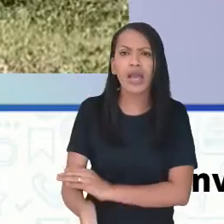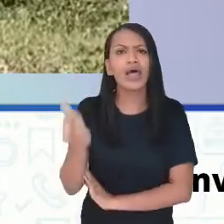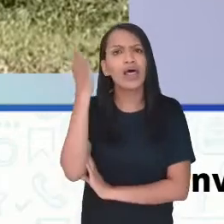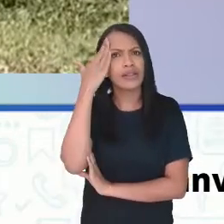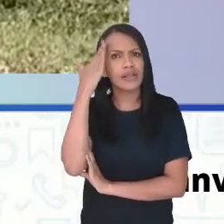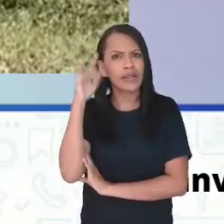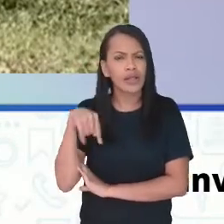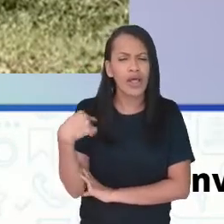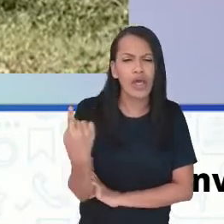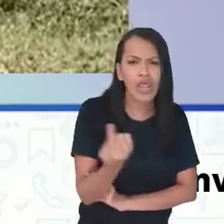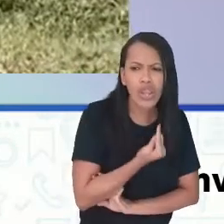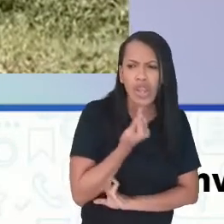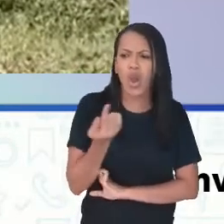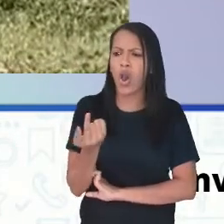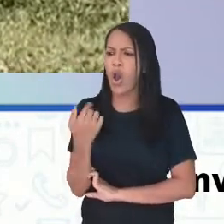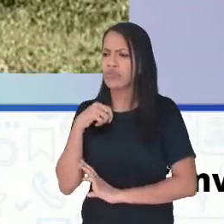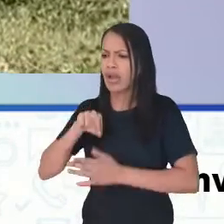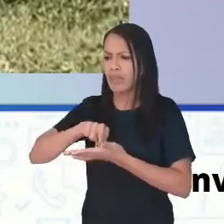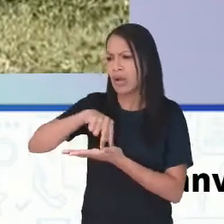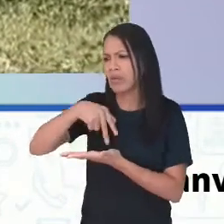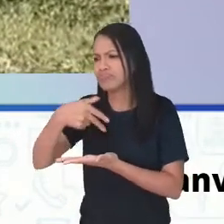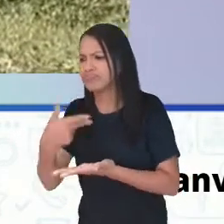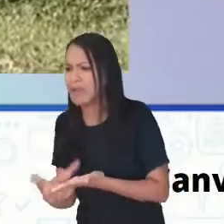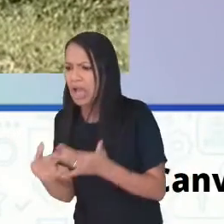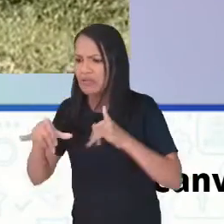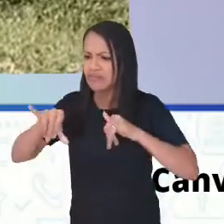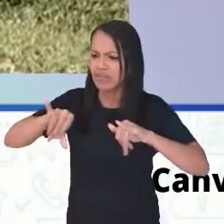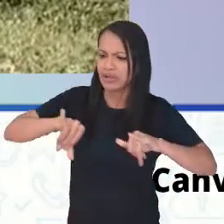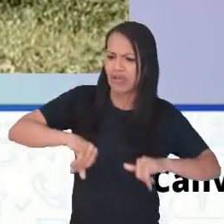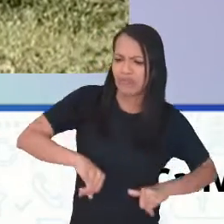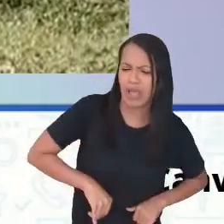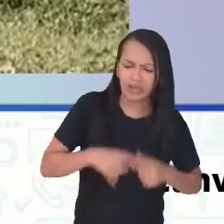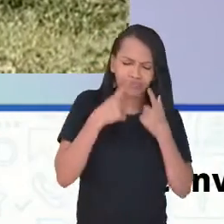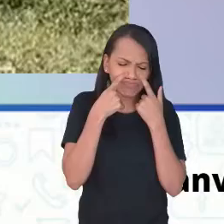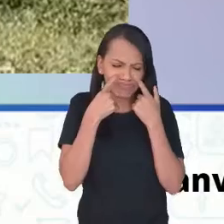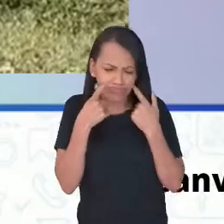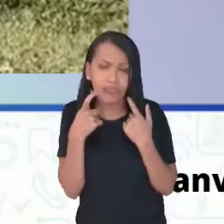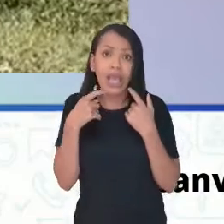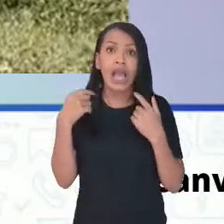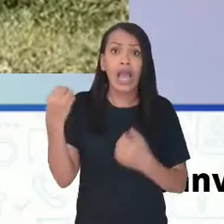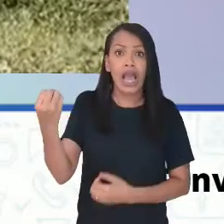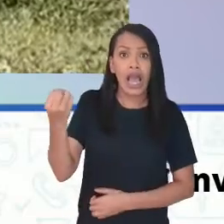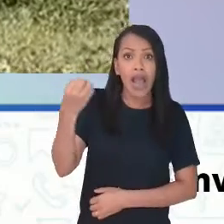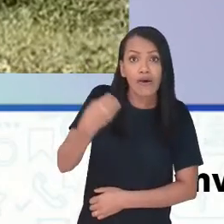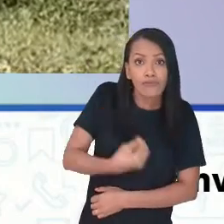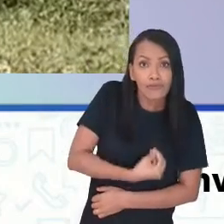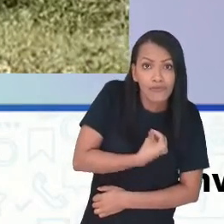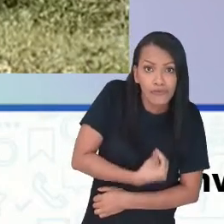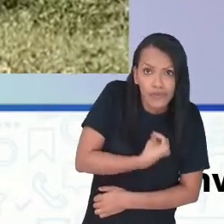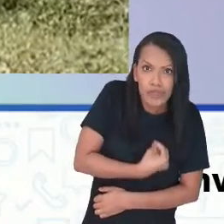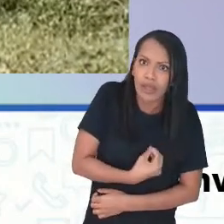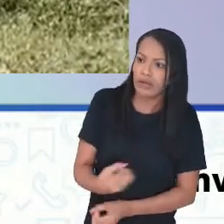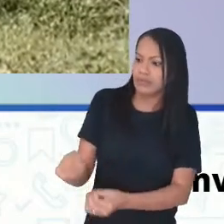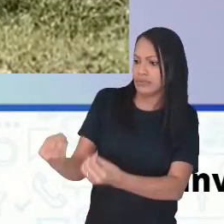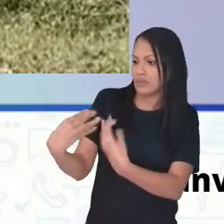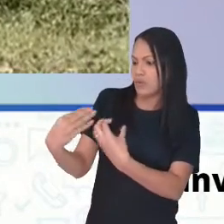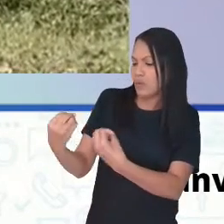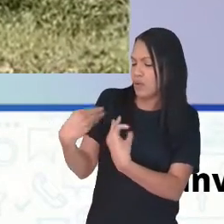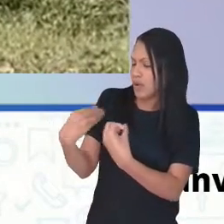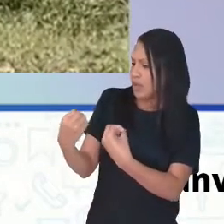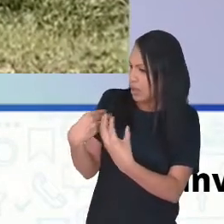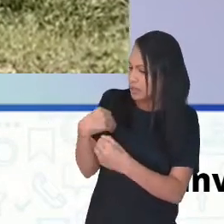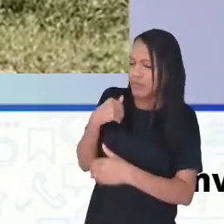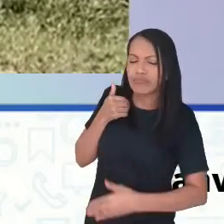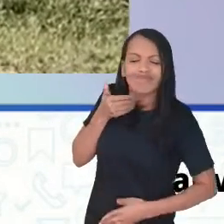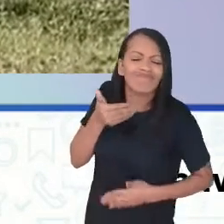vai rastejar, vai cair, vai sofrer. A vida nos ensina a caminhar, só depois vamos correr.